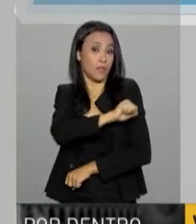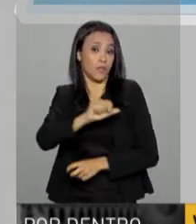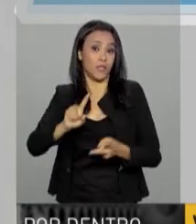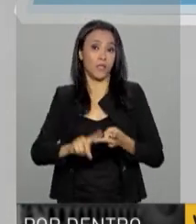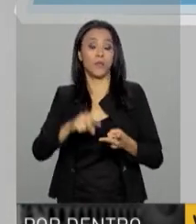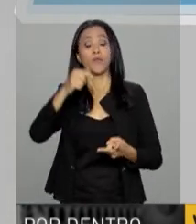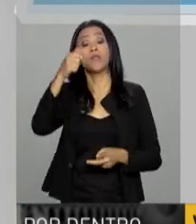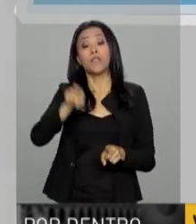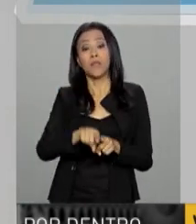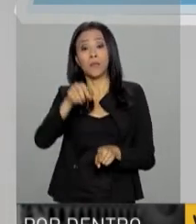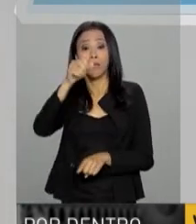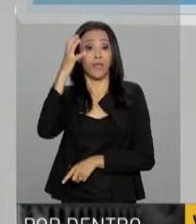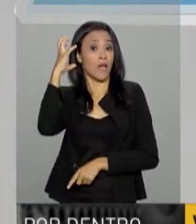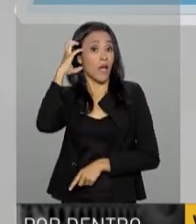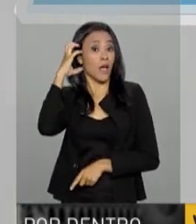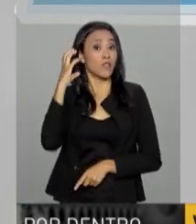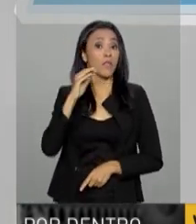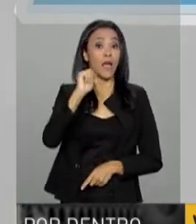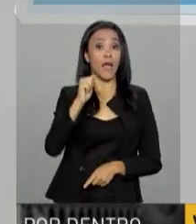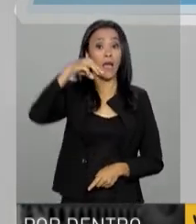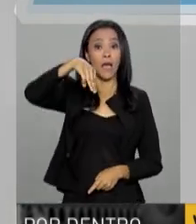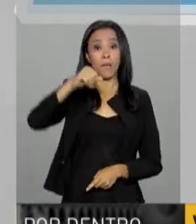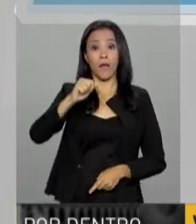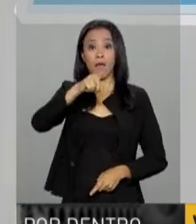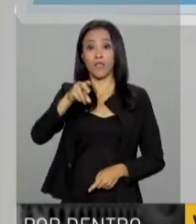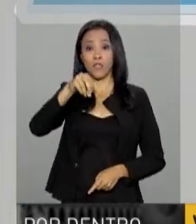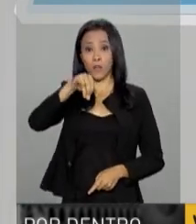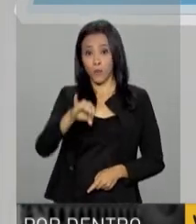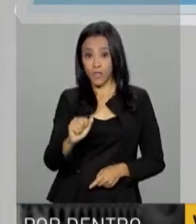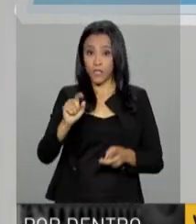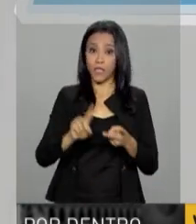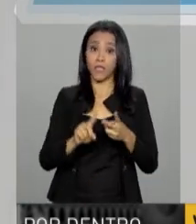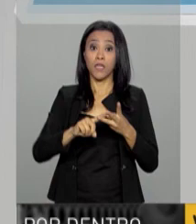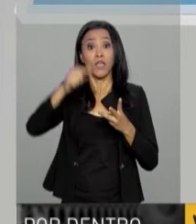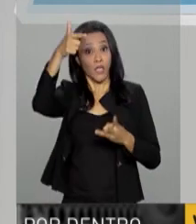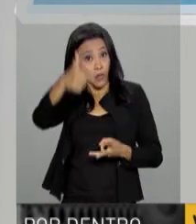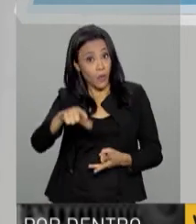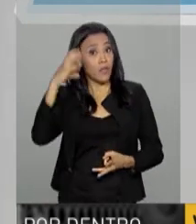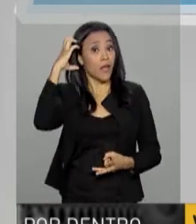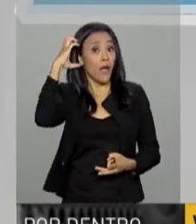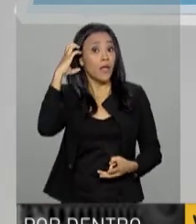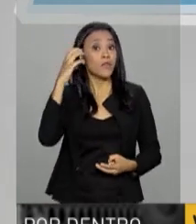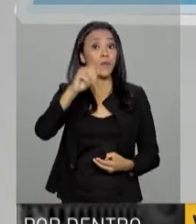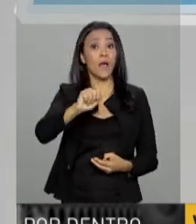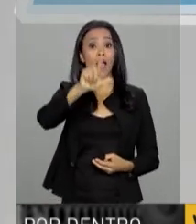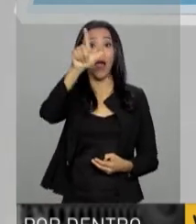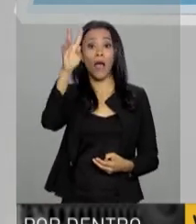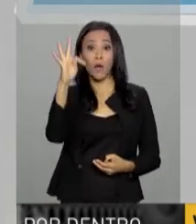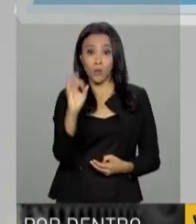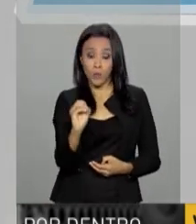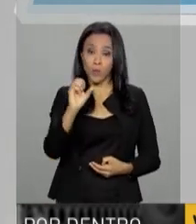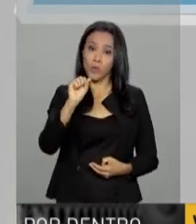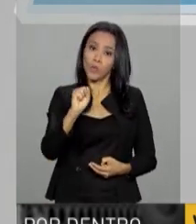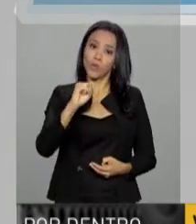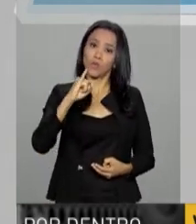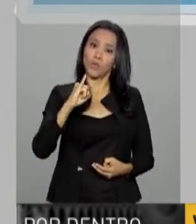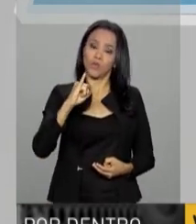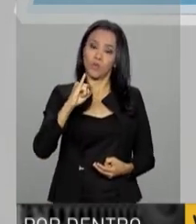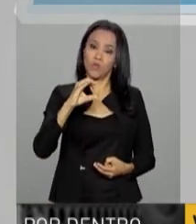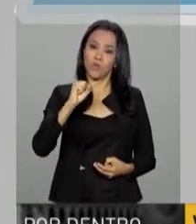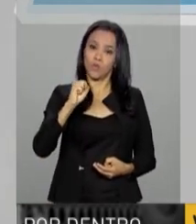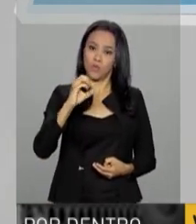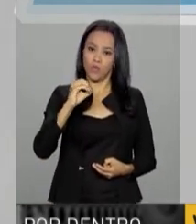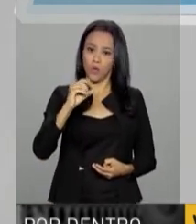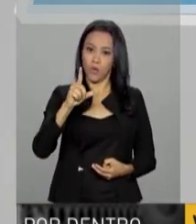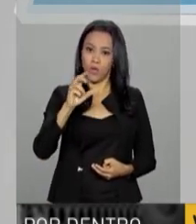rádio nacional da amazônia à rádio nacional do alto solimões em tabatinga fronteira com a colômbia e também são paulo